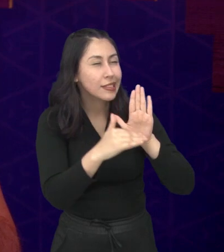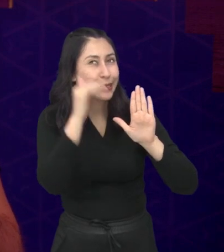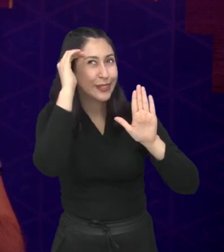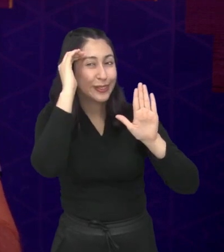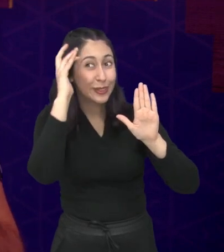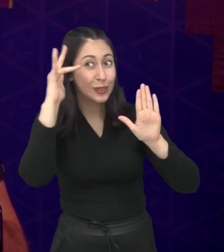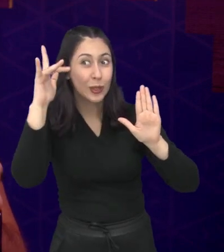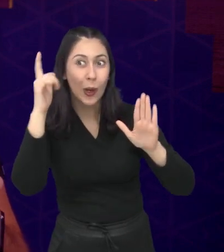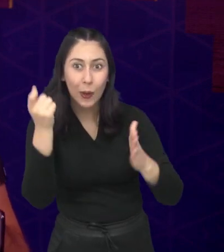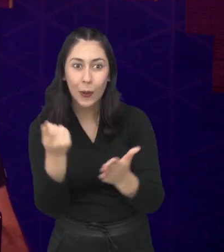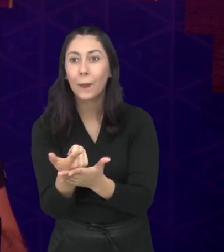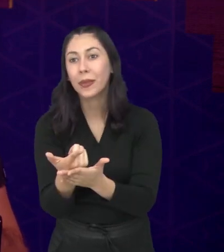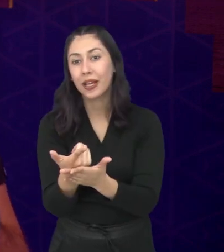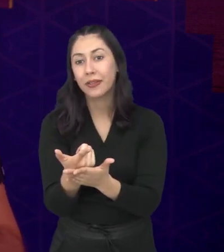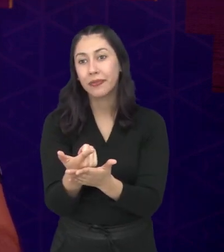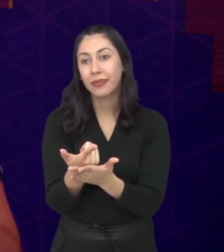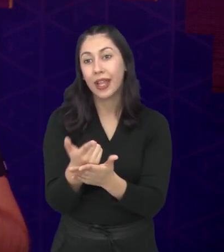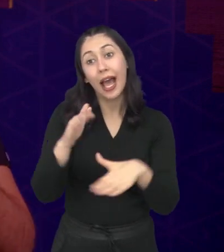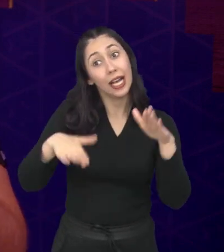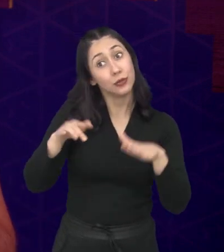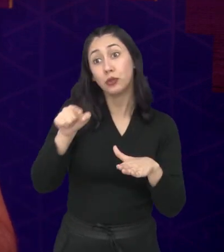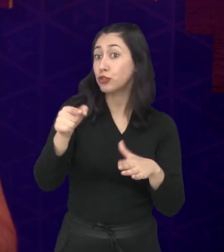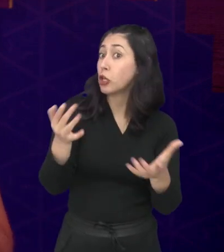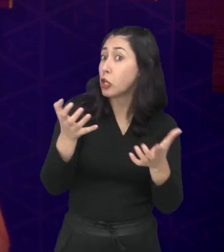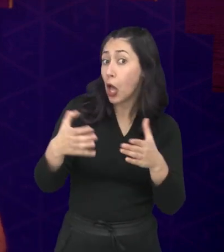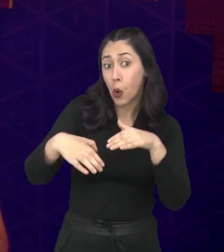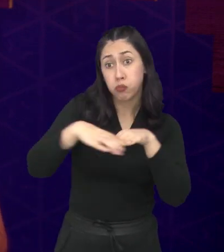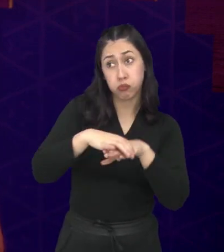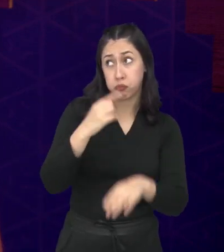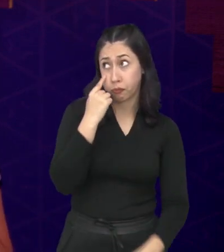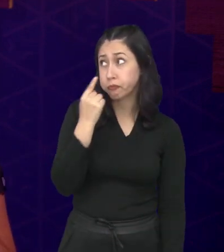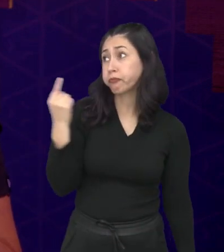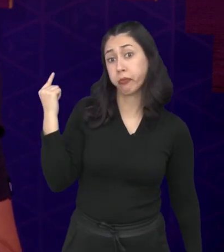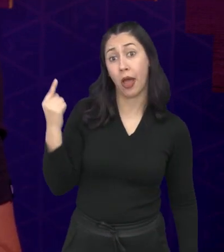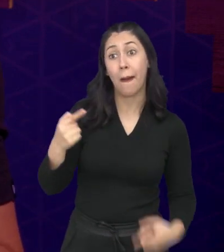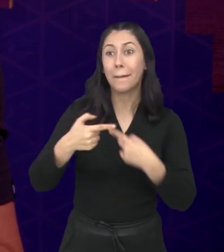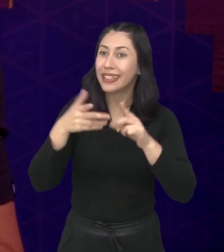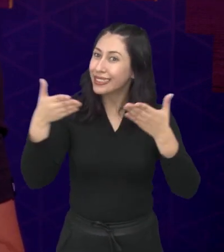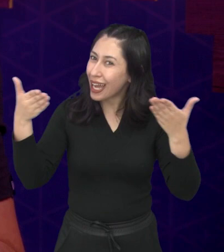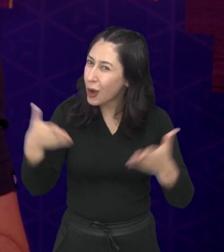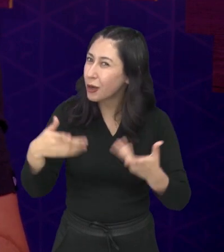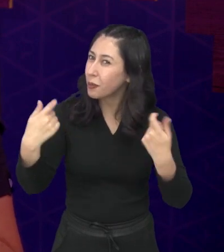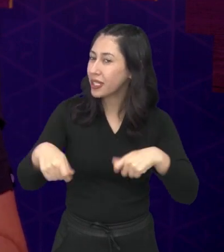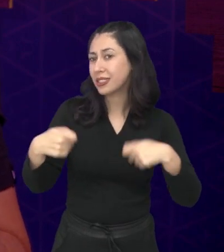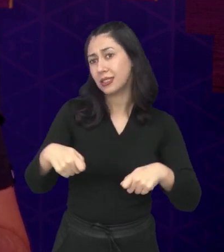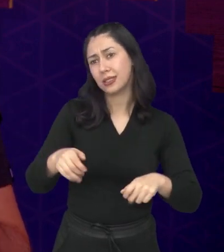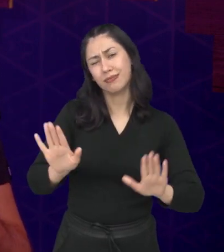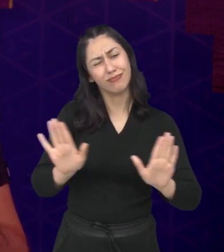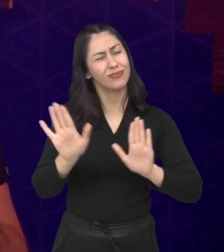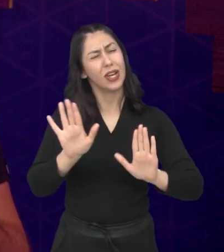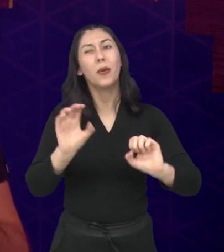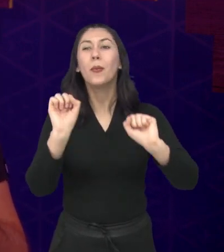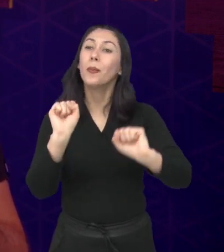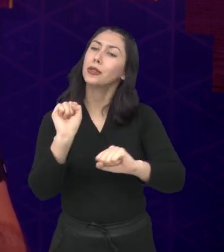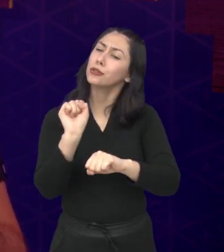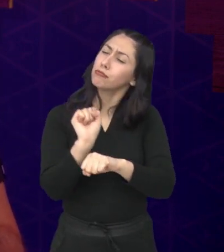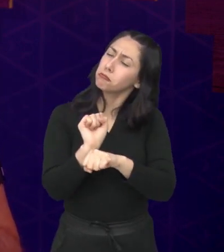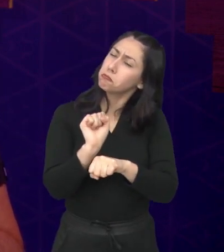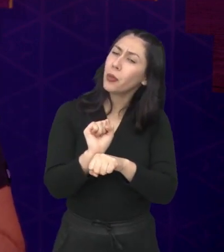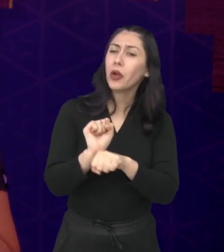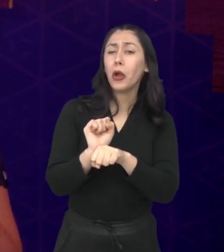desejos. Eu falo muito aqui, às vezes você quer um Jordan, mas você não precisa de um Jordan agora. Você pode deixar para